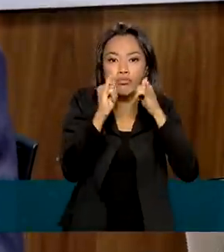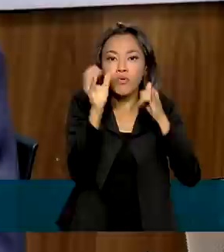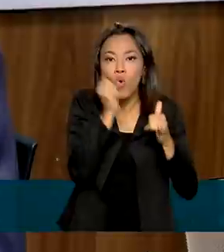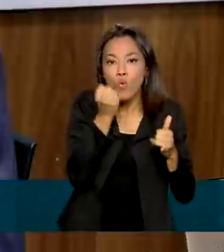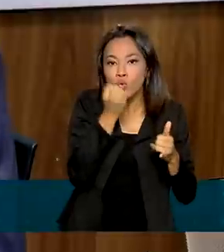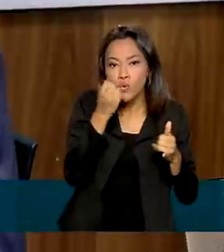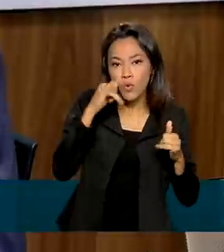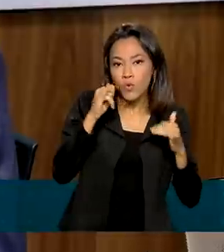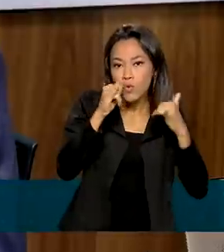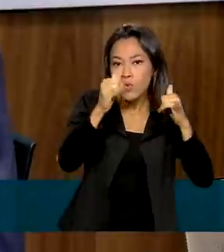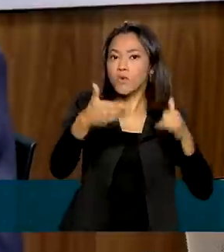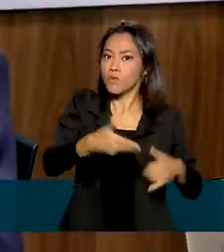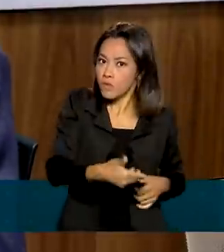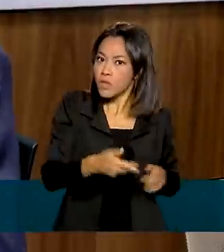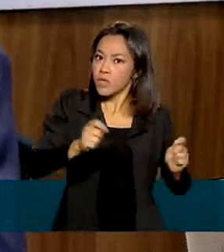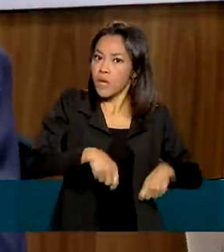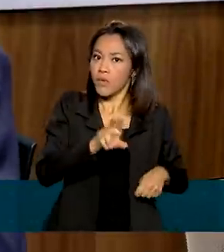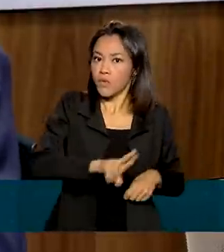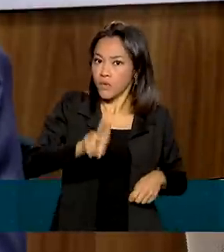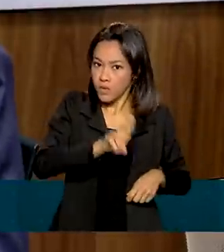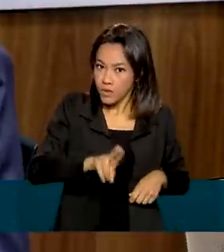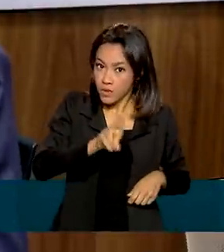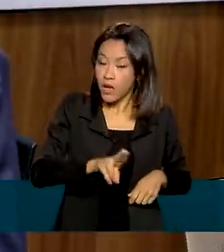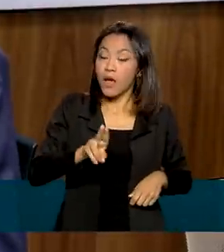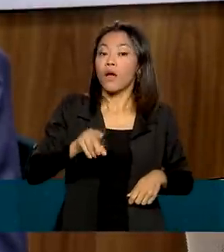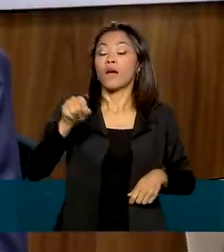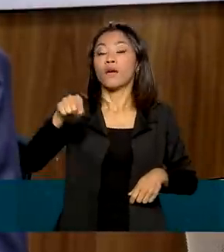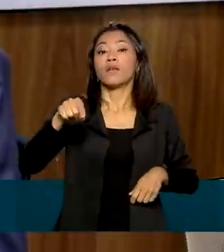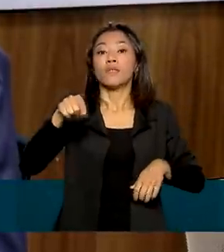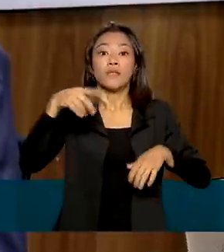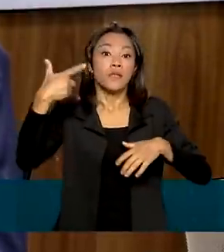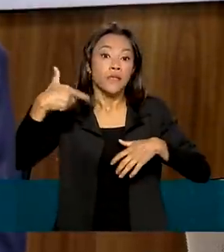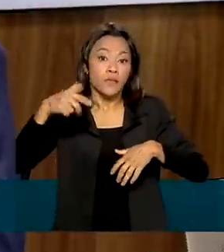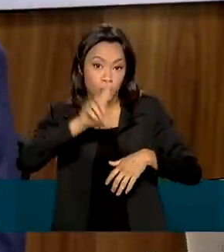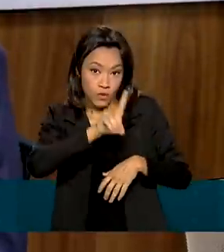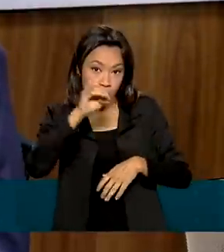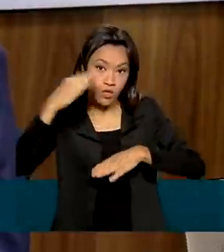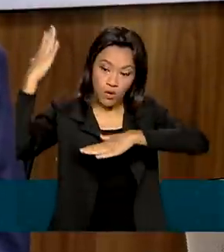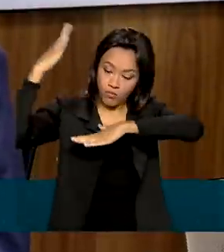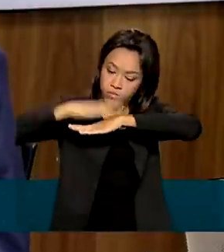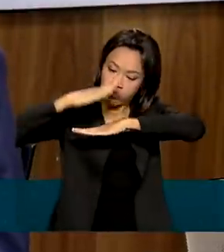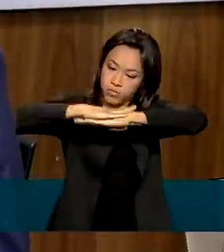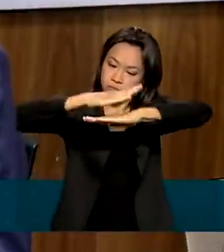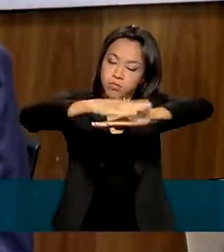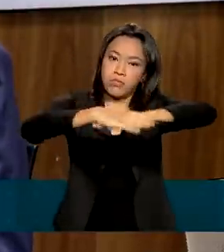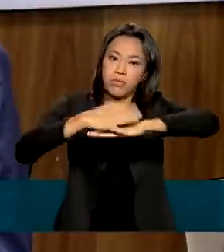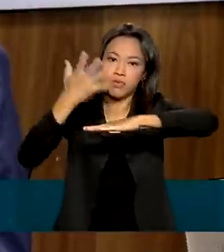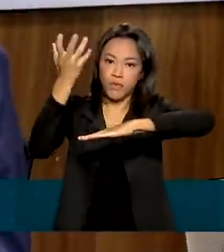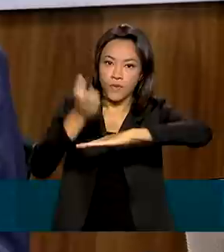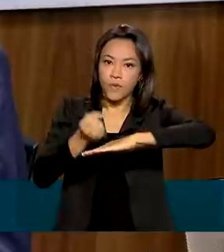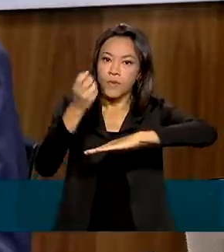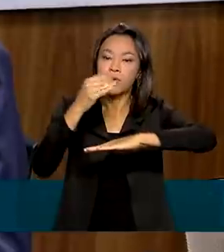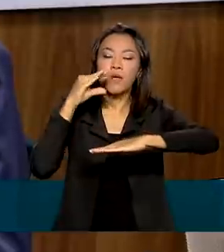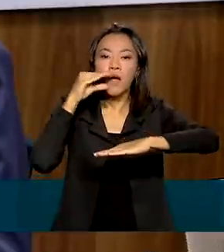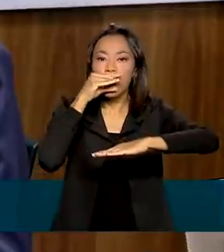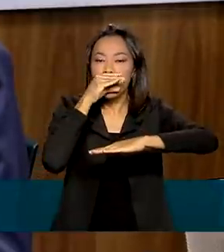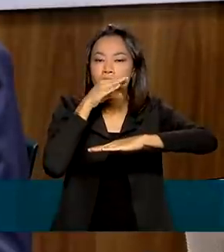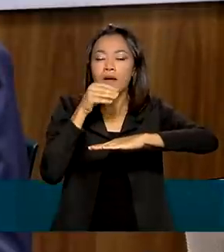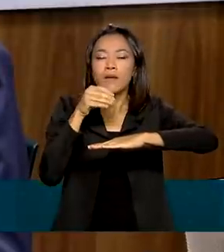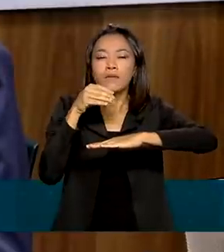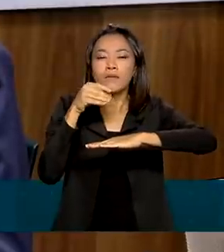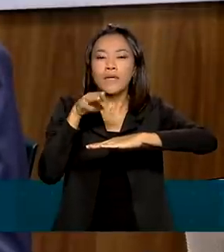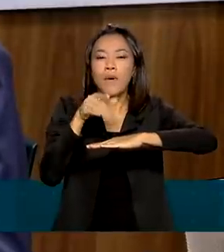elétrica que pode ver energia eletrodance dia de placas fotovoltaicas que funciona como se fosse um ar condicionado ou seja